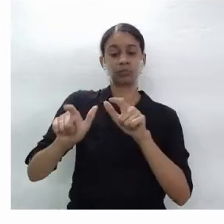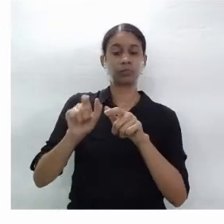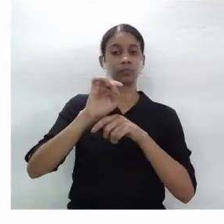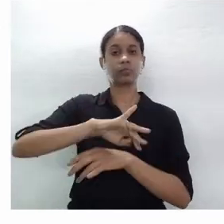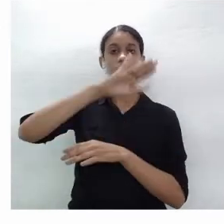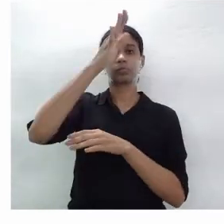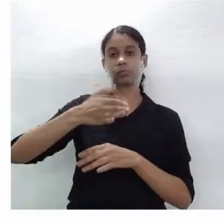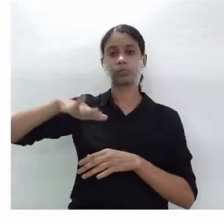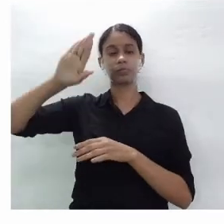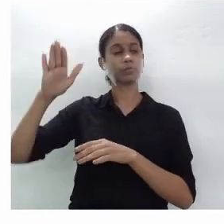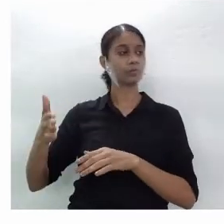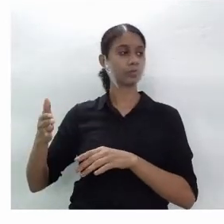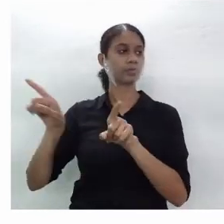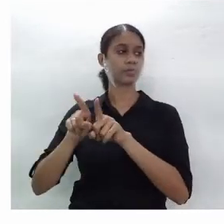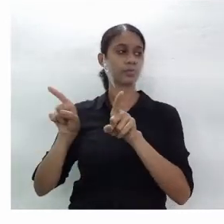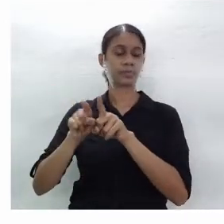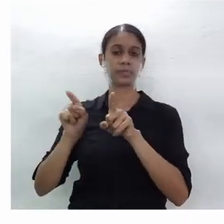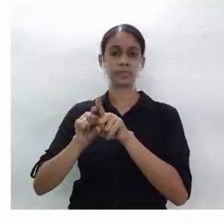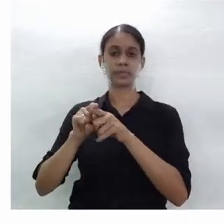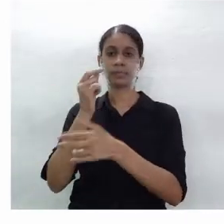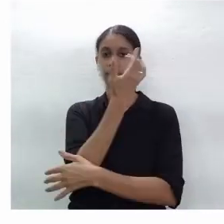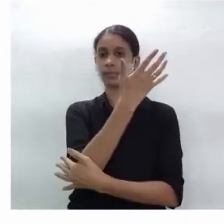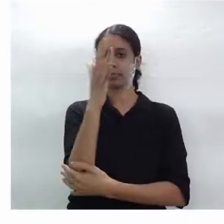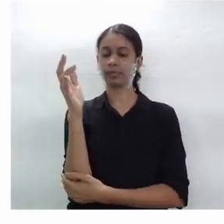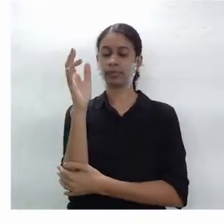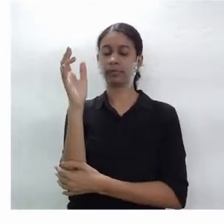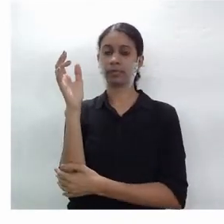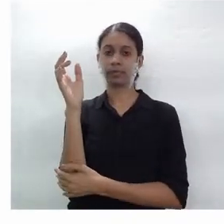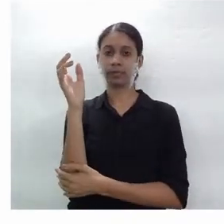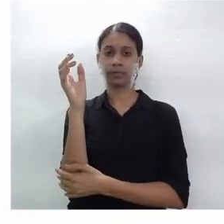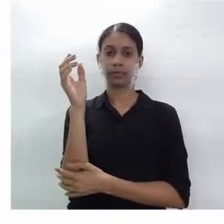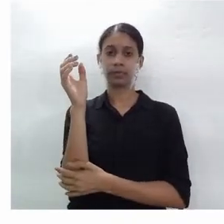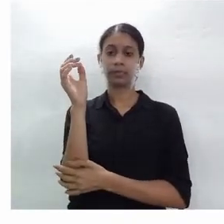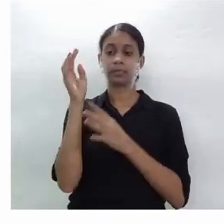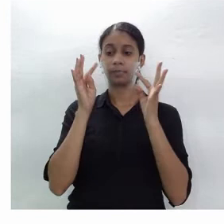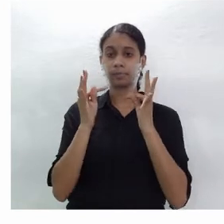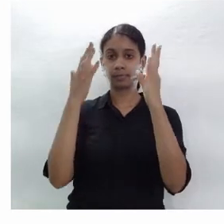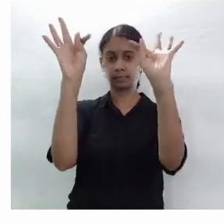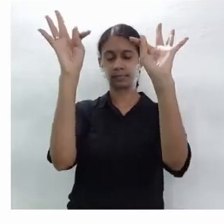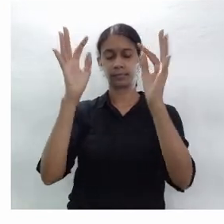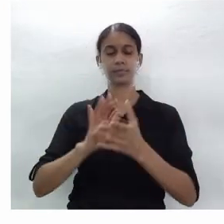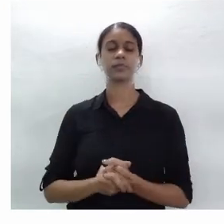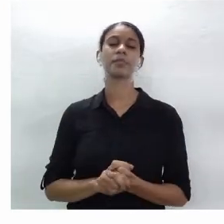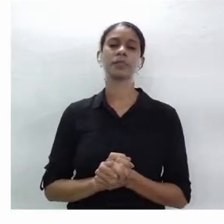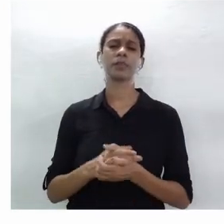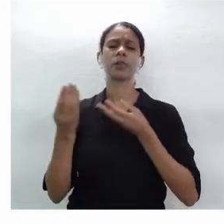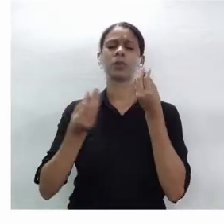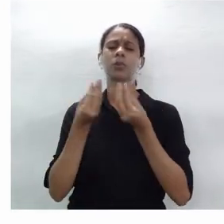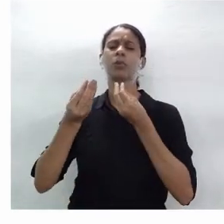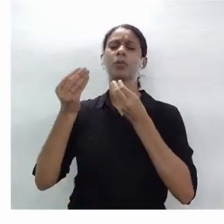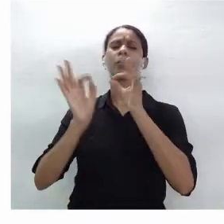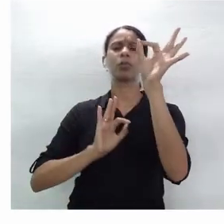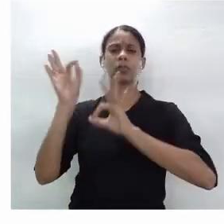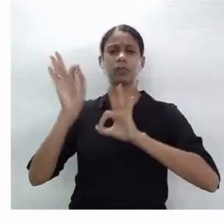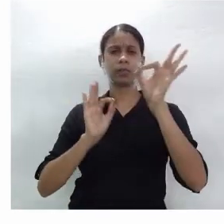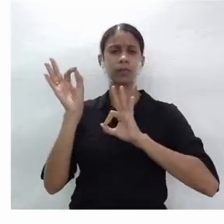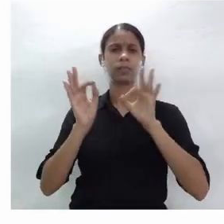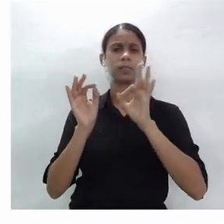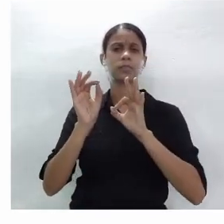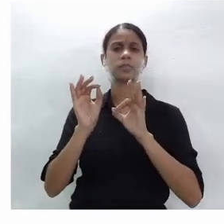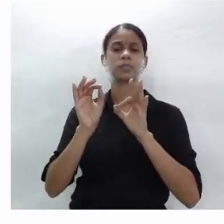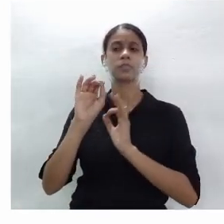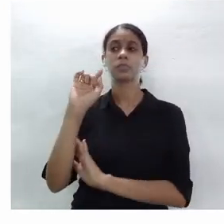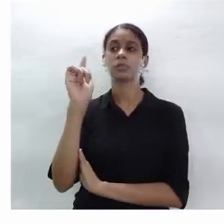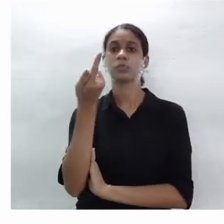geográfico e o meio ambiente tecnológico. Beleza? Então, veja só. Como é que é organizado o meio geográfico?